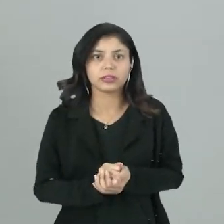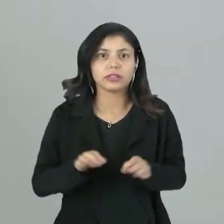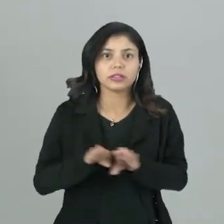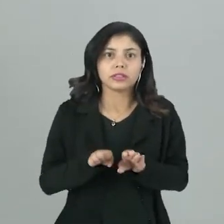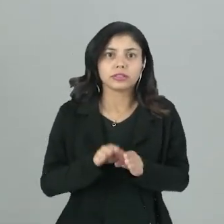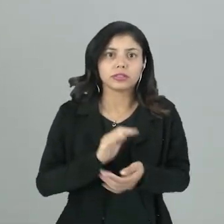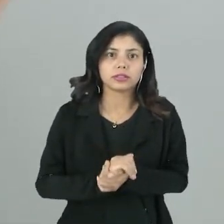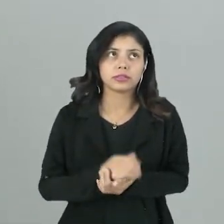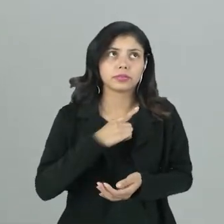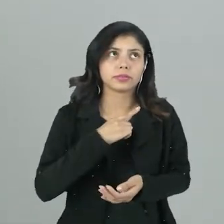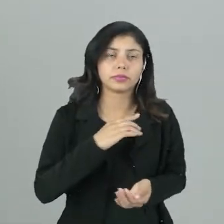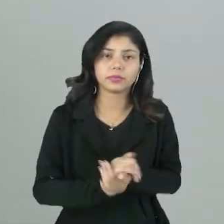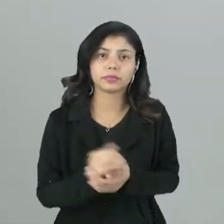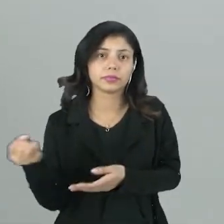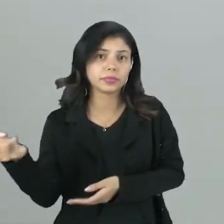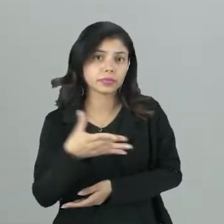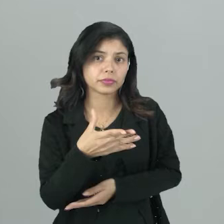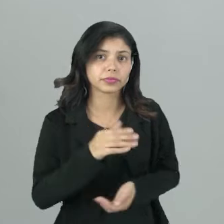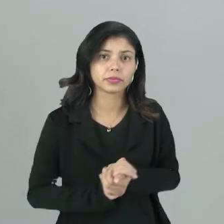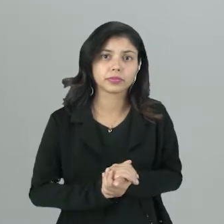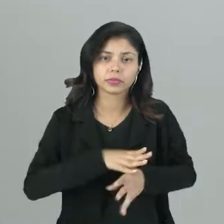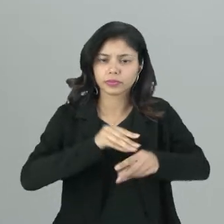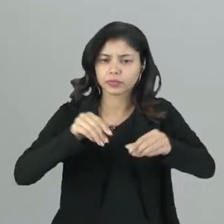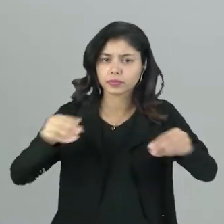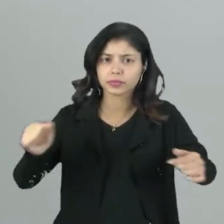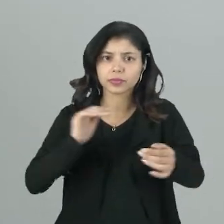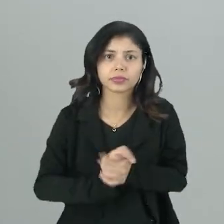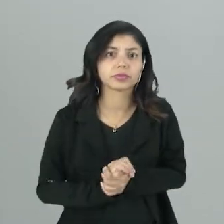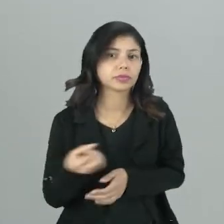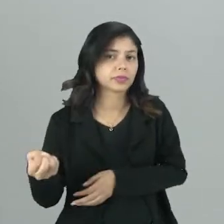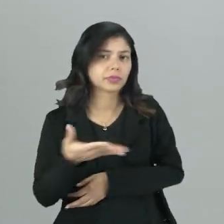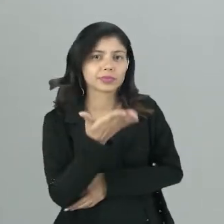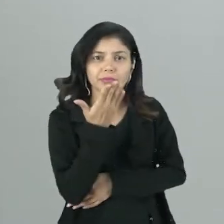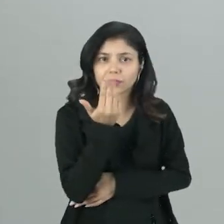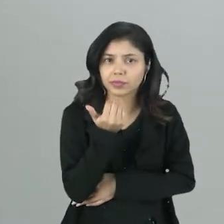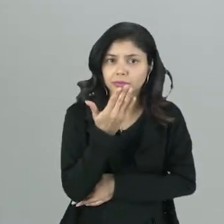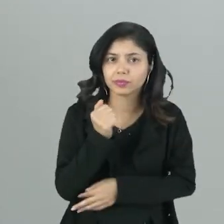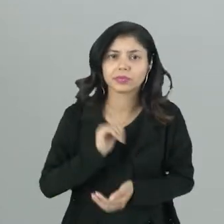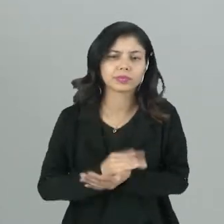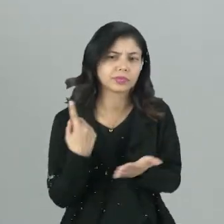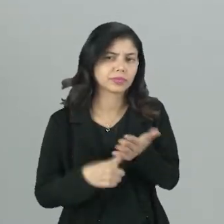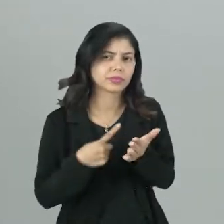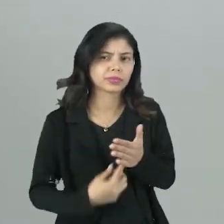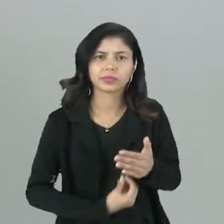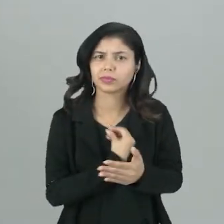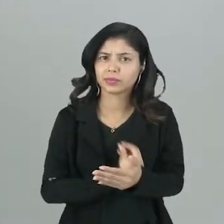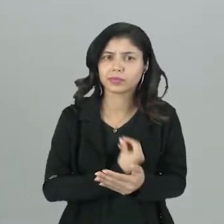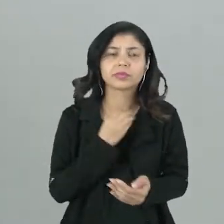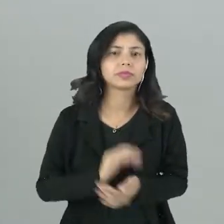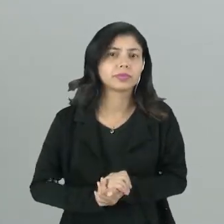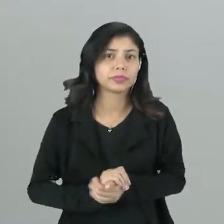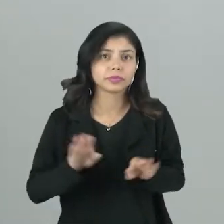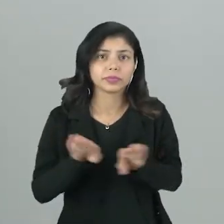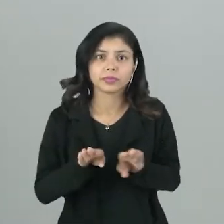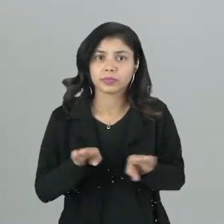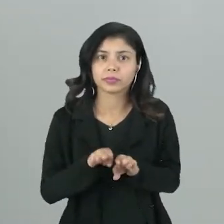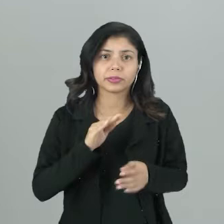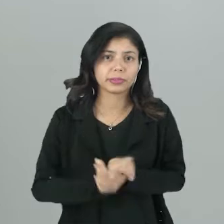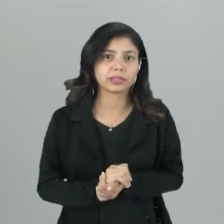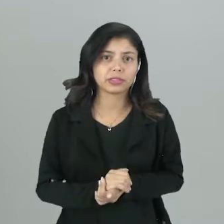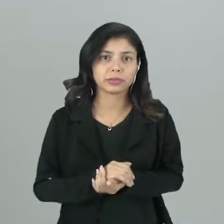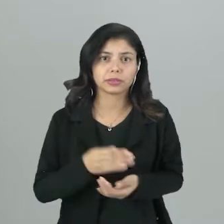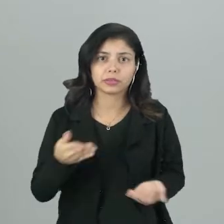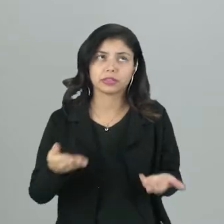de novos territórios que oferecessem novos alimentos e condições de sobreviver, e no período neolítico a gente vai ter